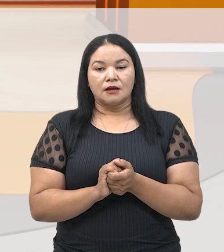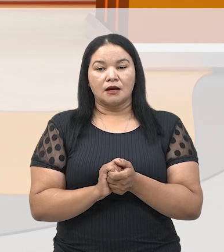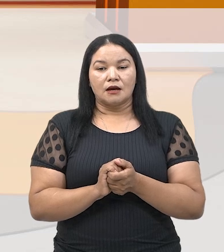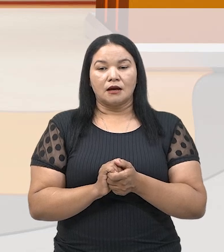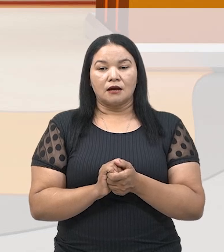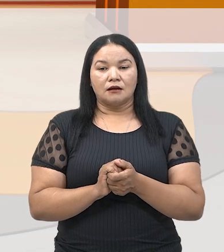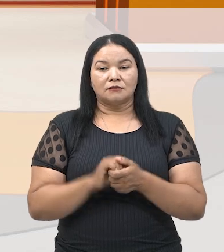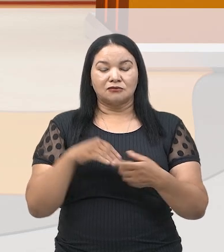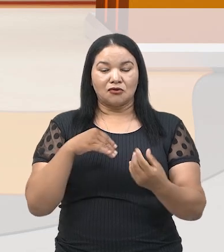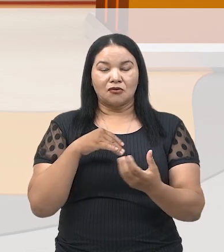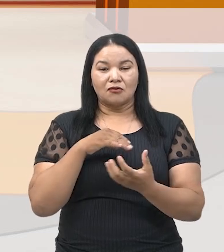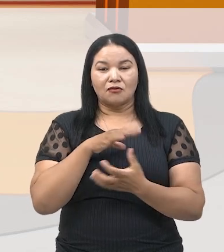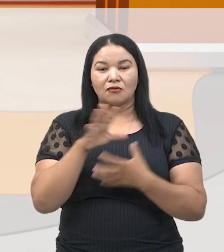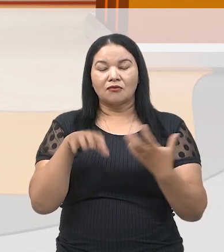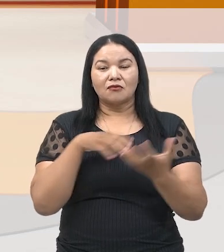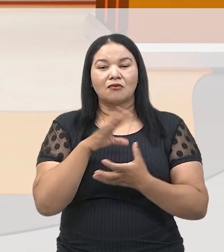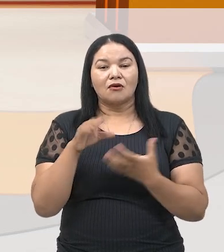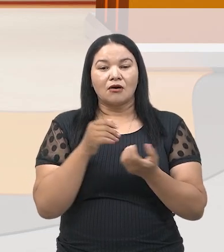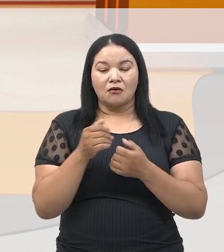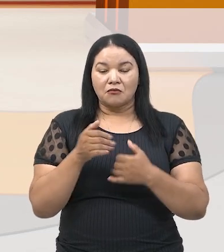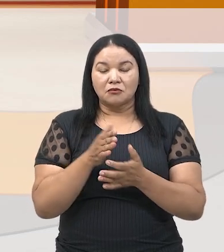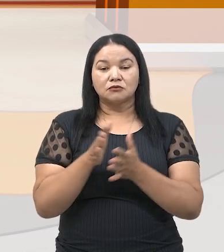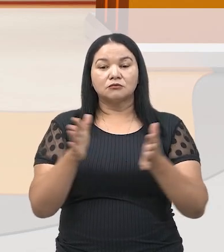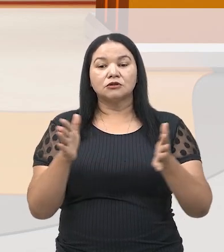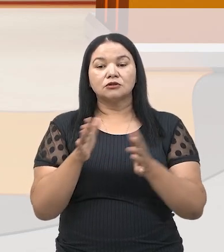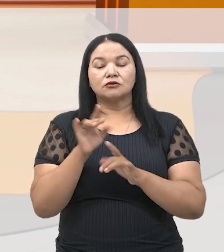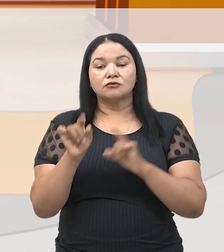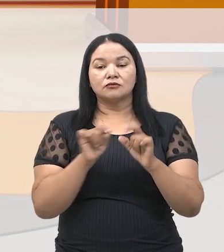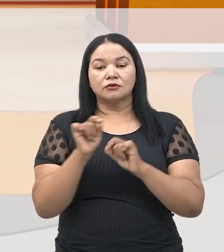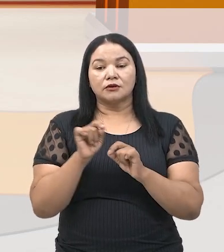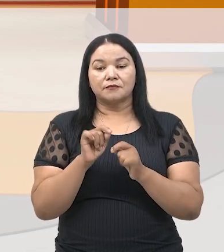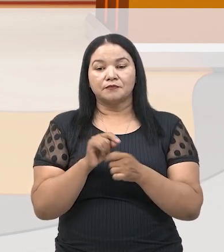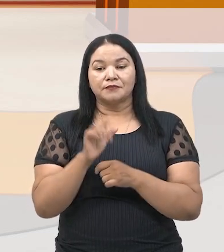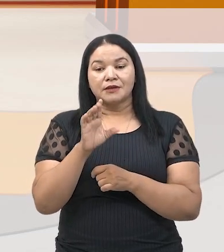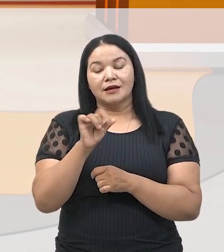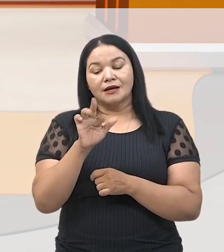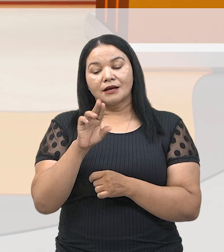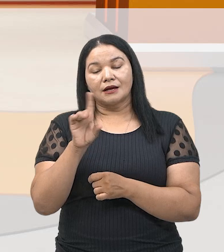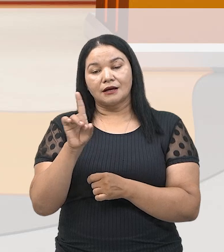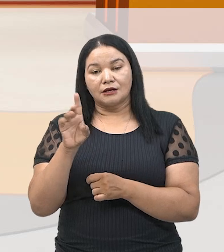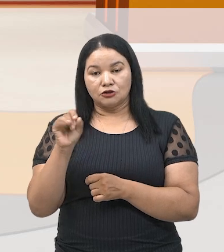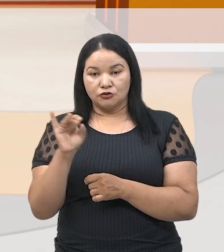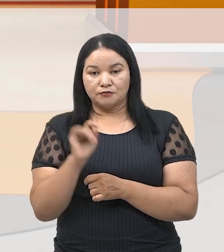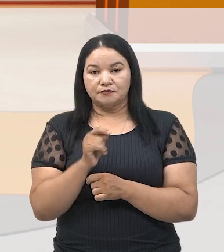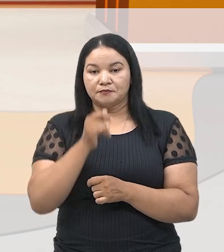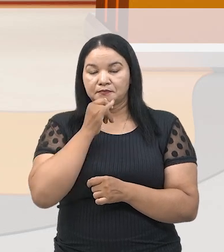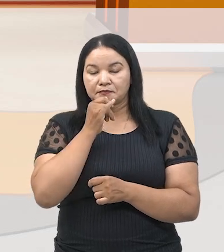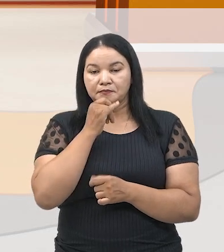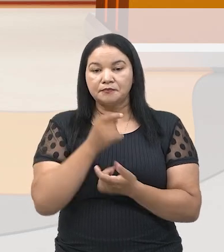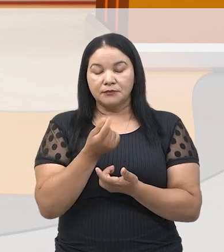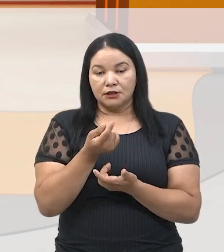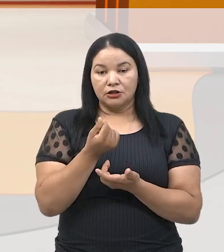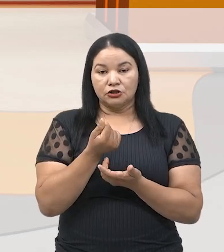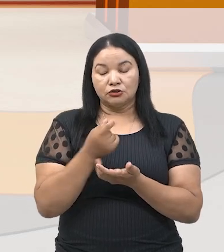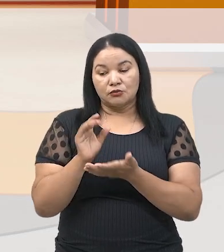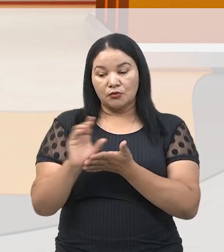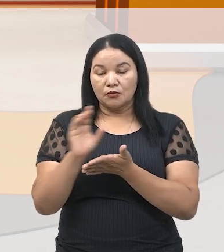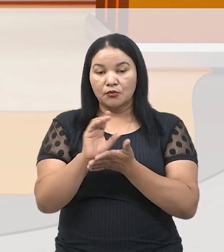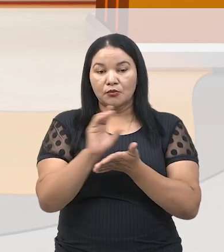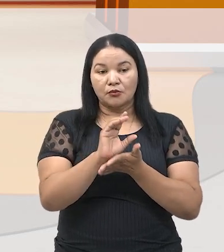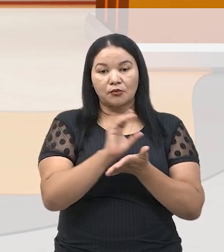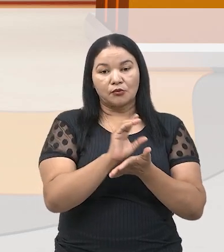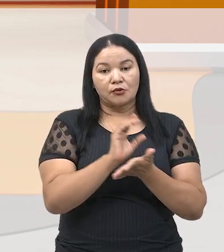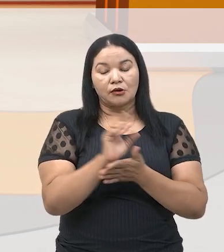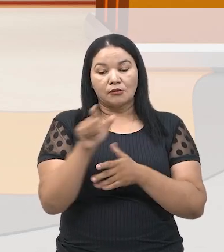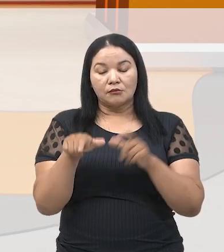de crédito. O que isso quer dizer? Começou-se a conceder muito dinheiro para pessoas ou